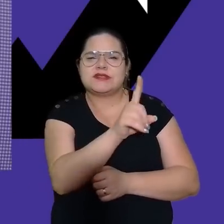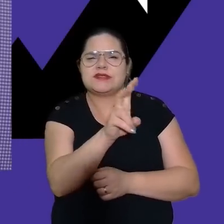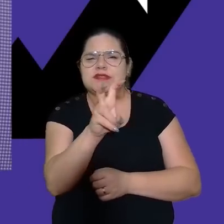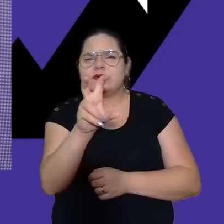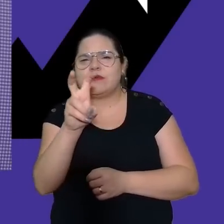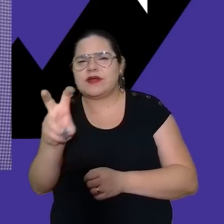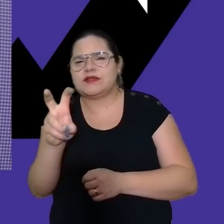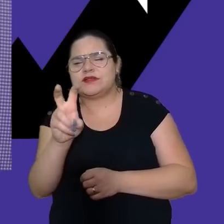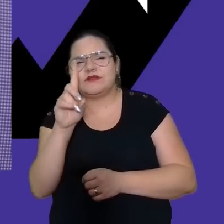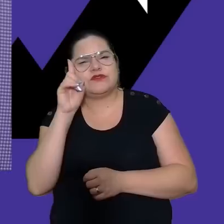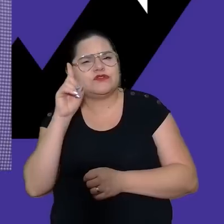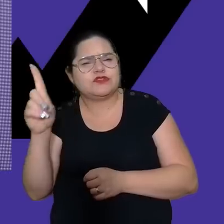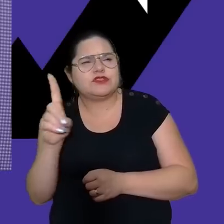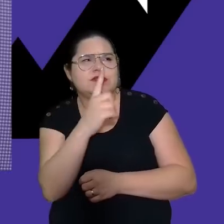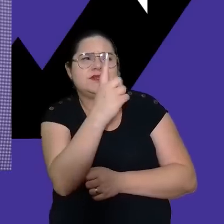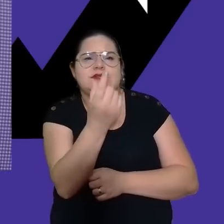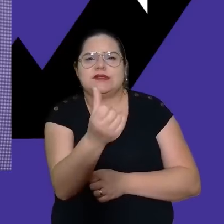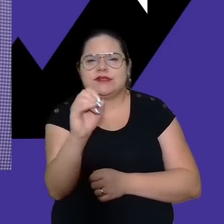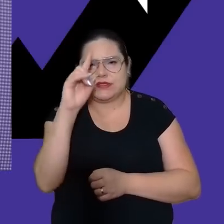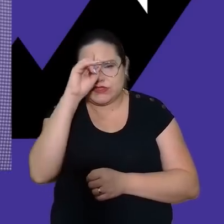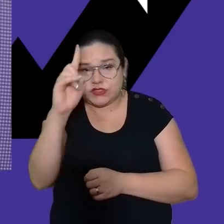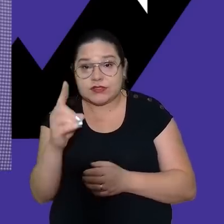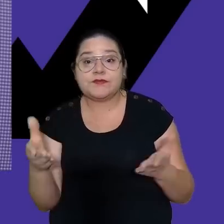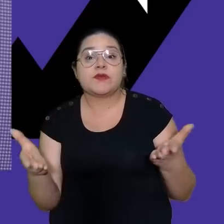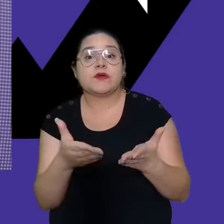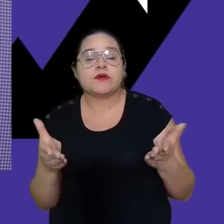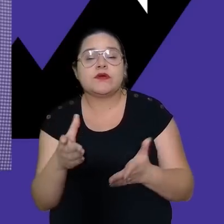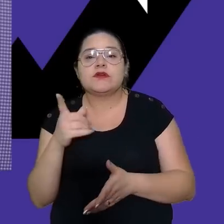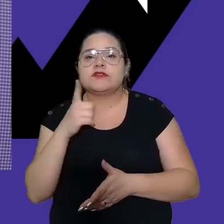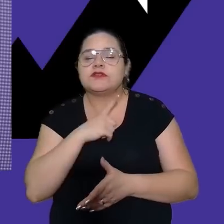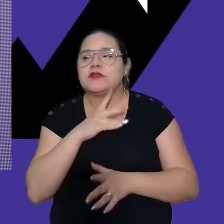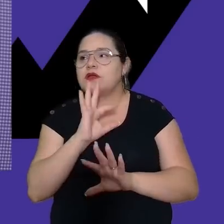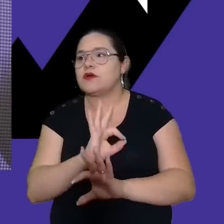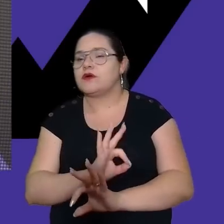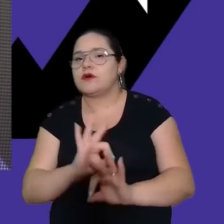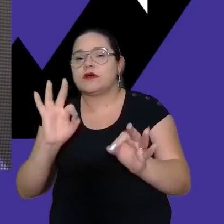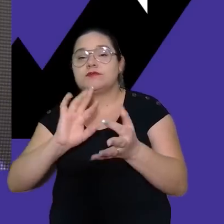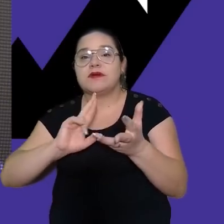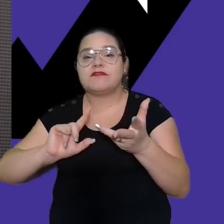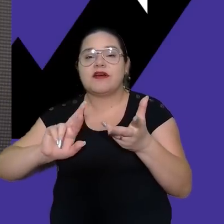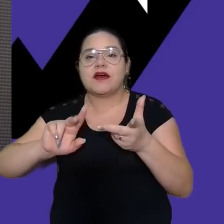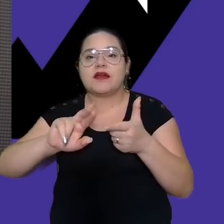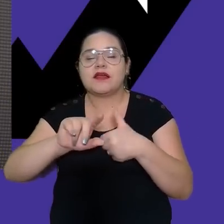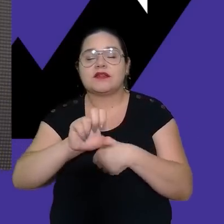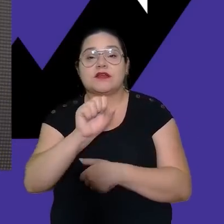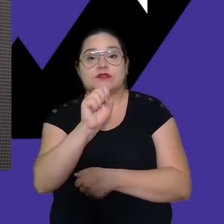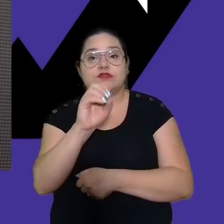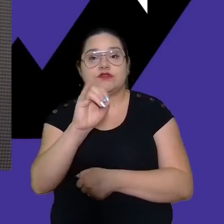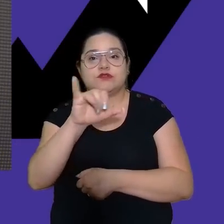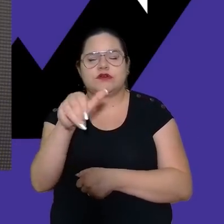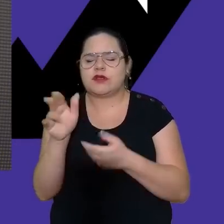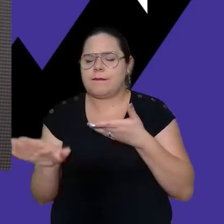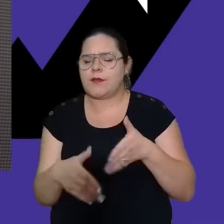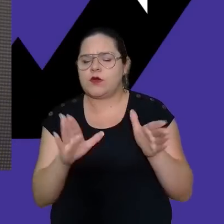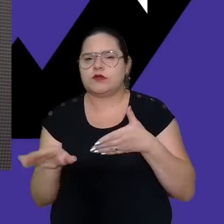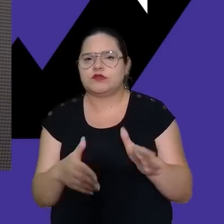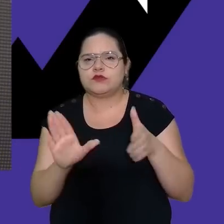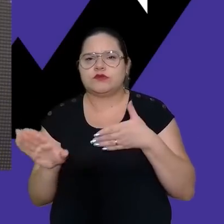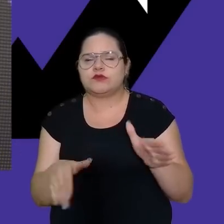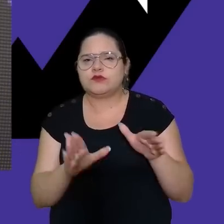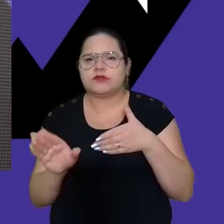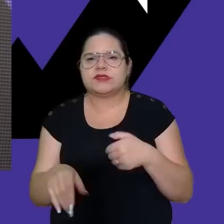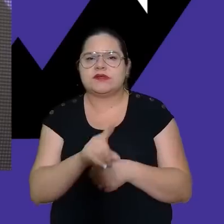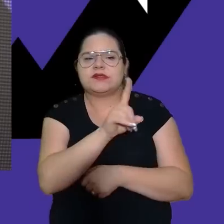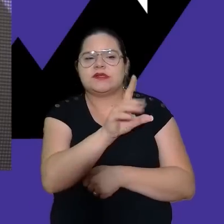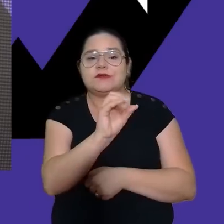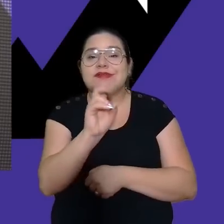160 dias, né? Hoje, nós temos excelentes variedades de soja com alta produtividade com 105 dias, né? Então, o